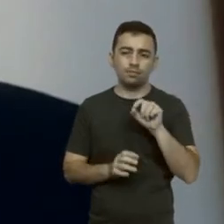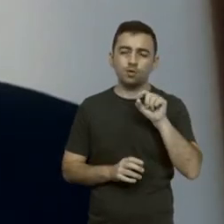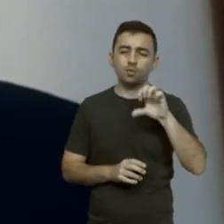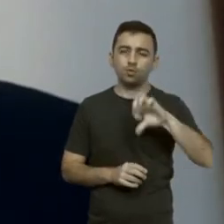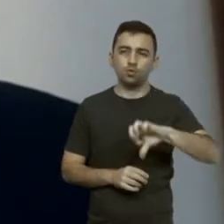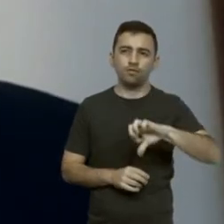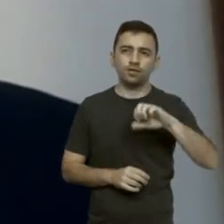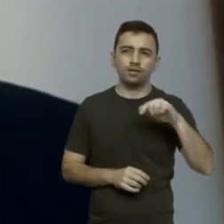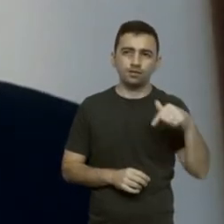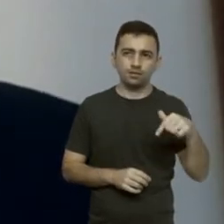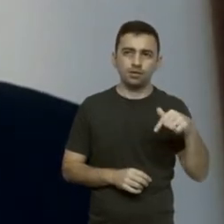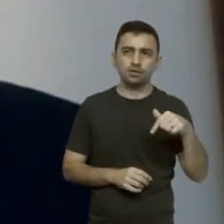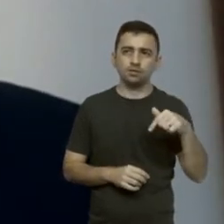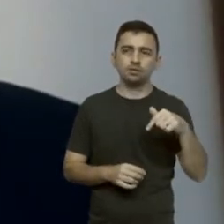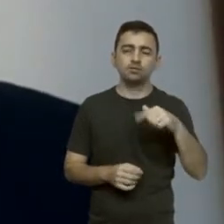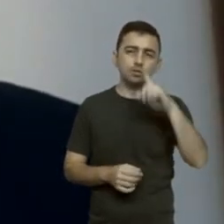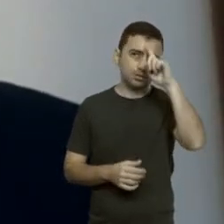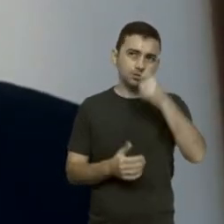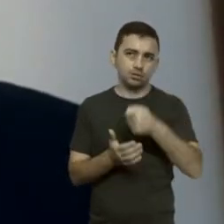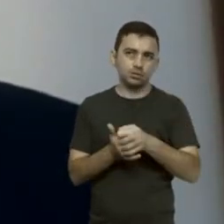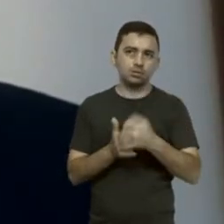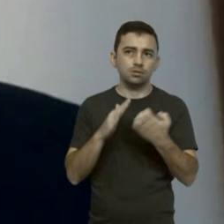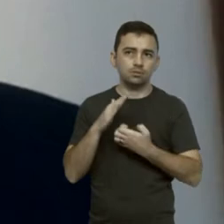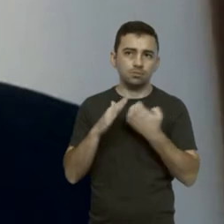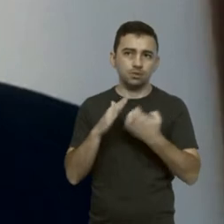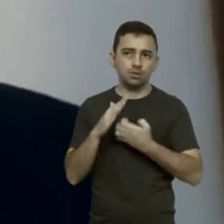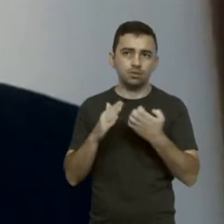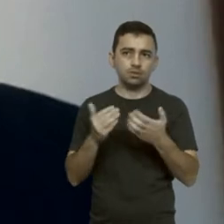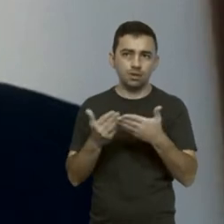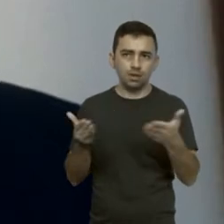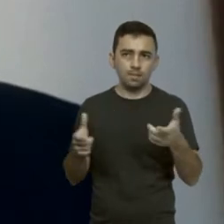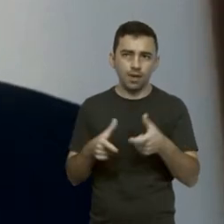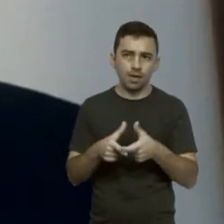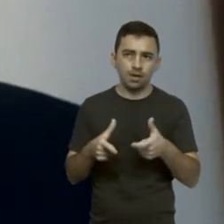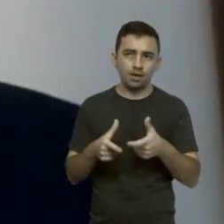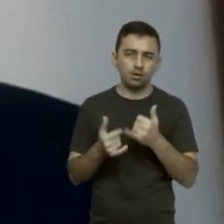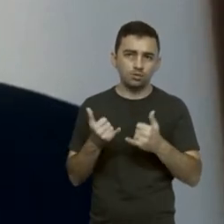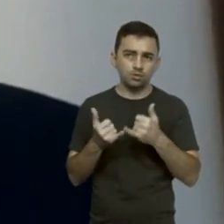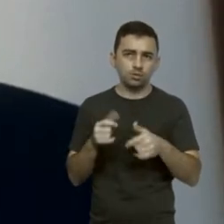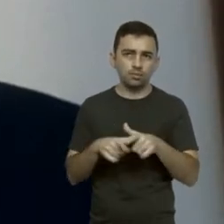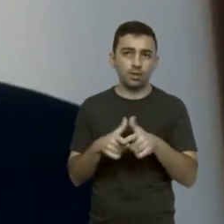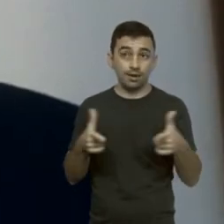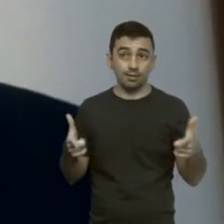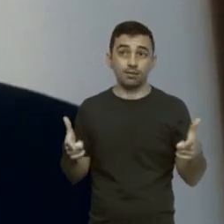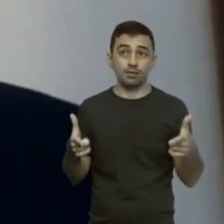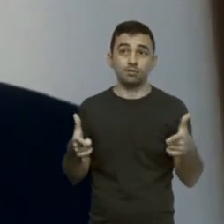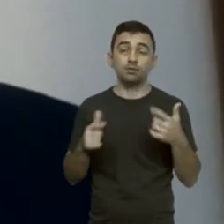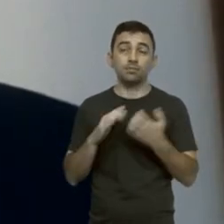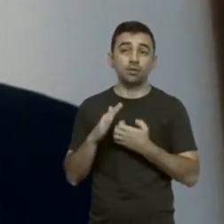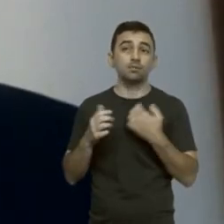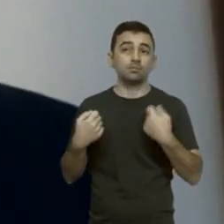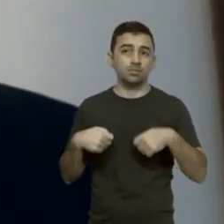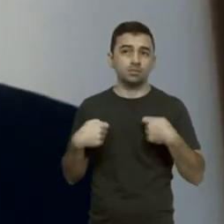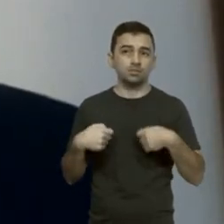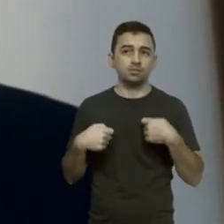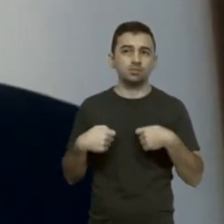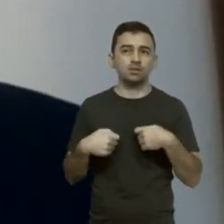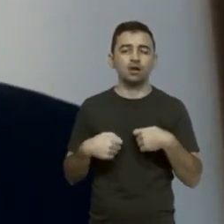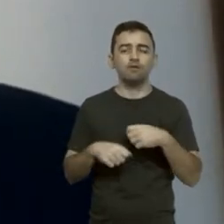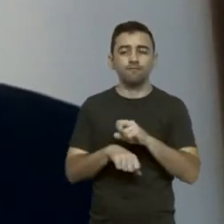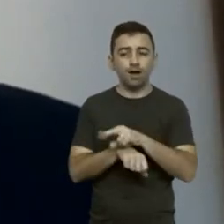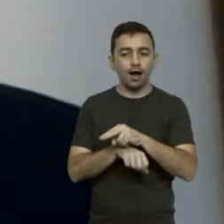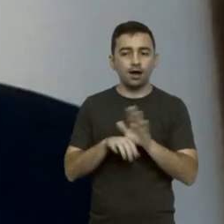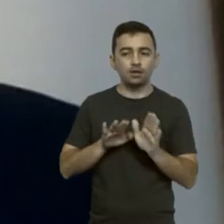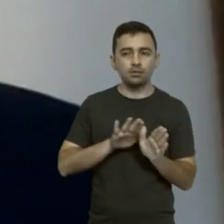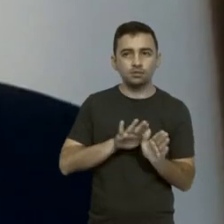10.097, que determina que empresas consideradas de médio e grande porte devem preservar vagas